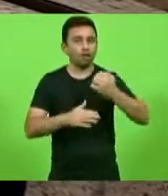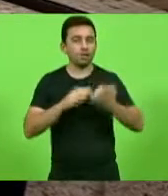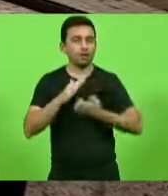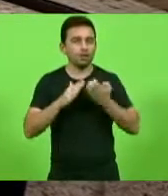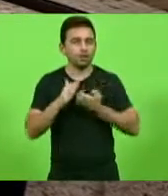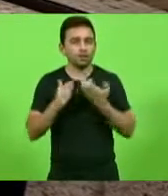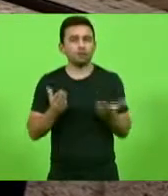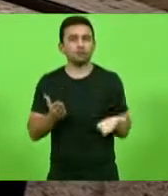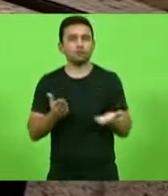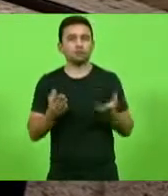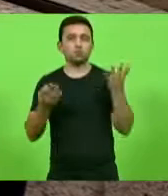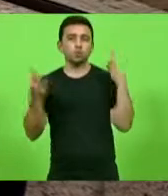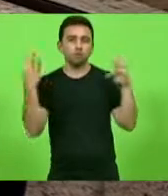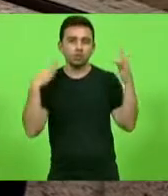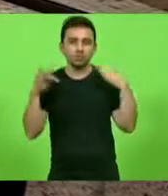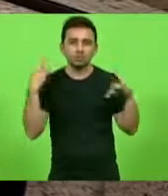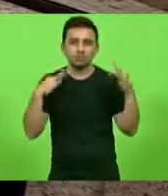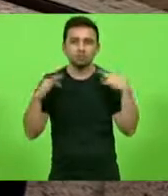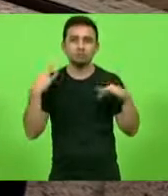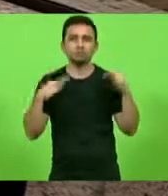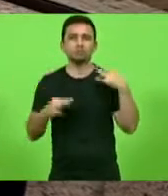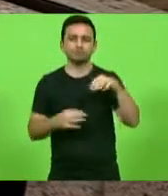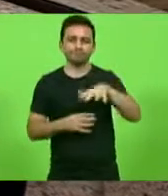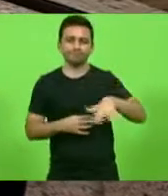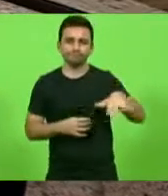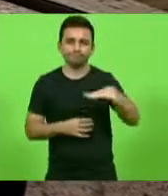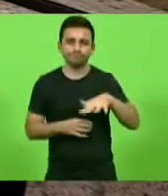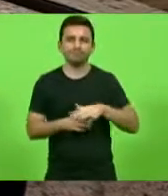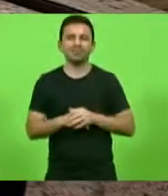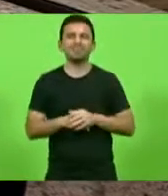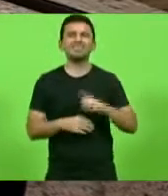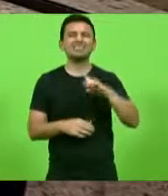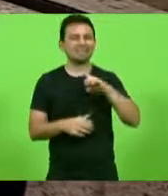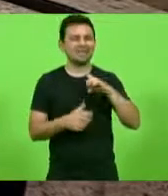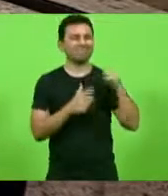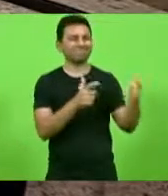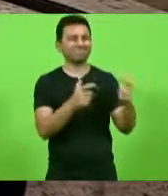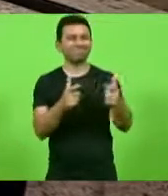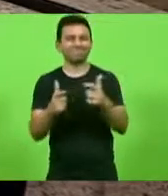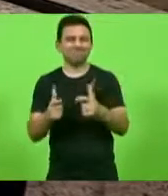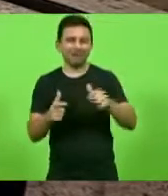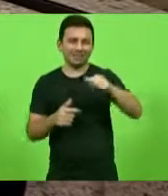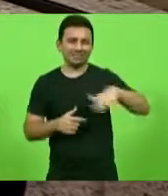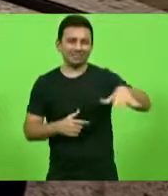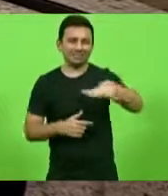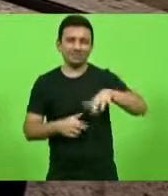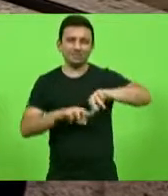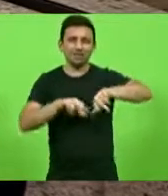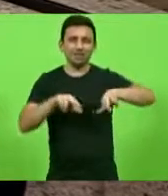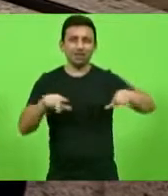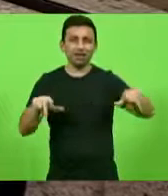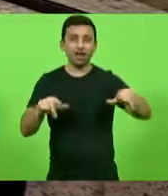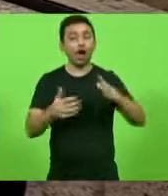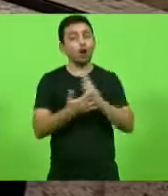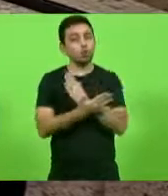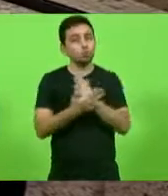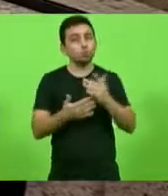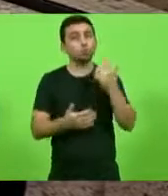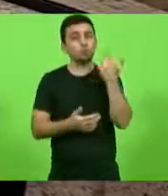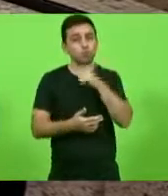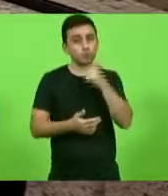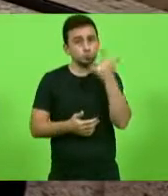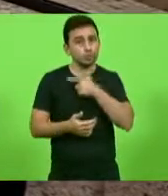setor do turismo. Nós tivemos, sim, setores no Estado que conseguiram, mesmo na crise, ter